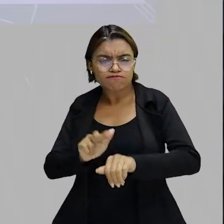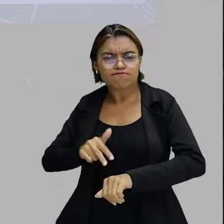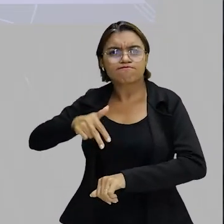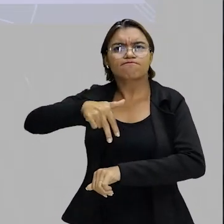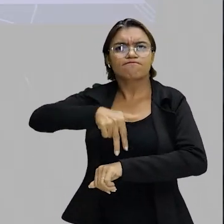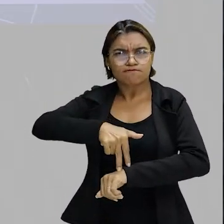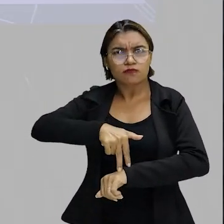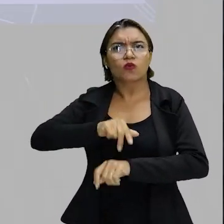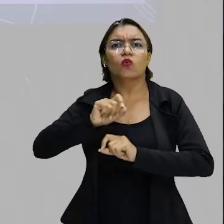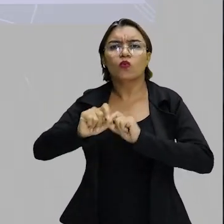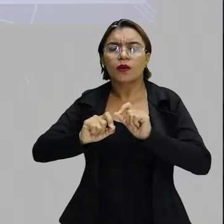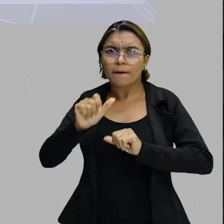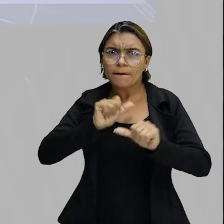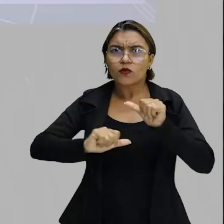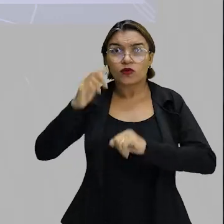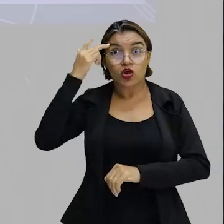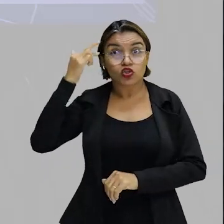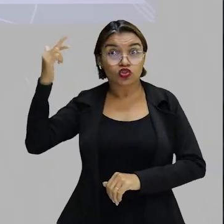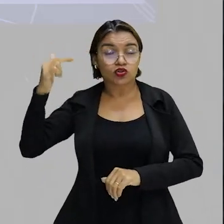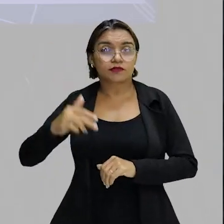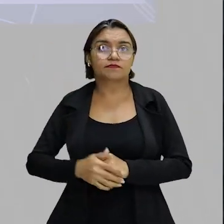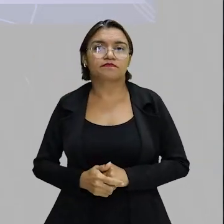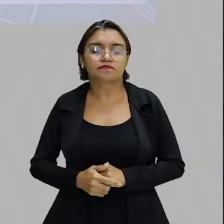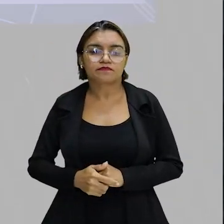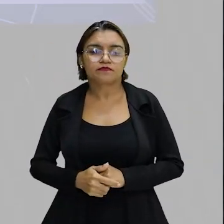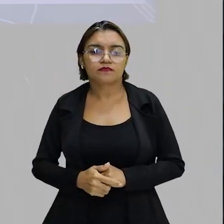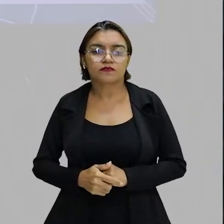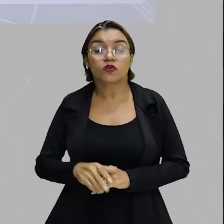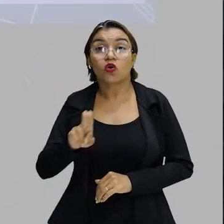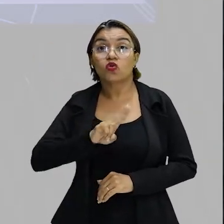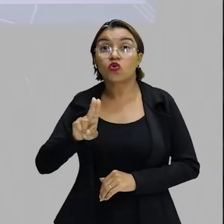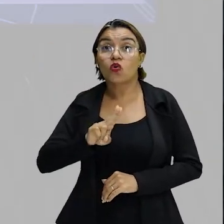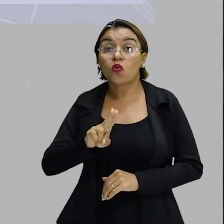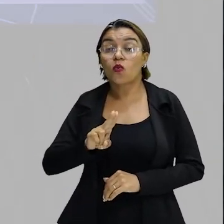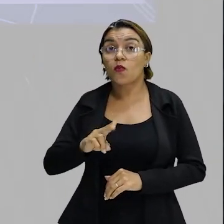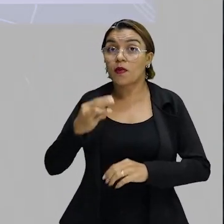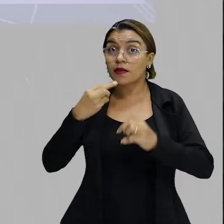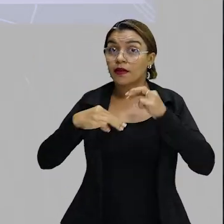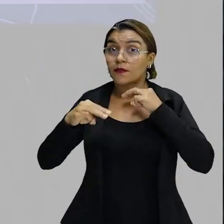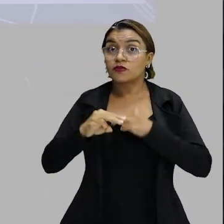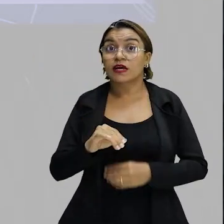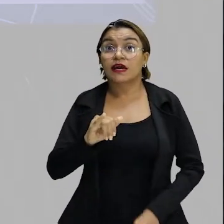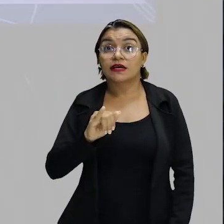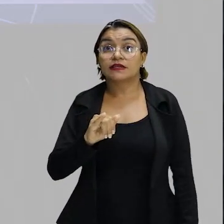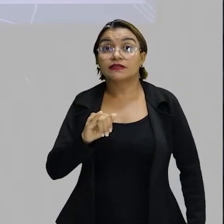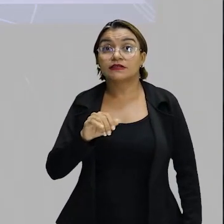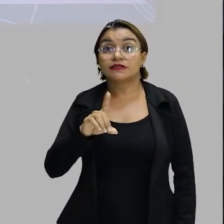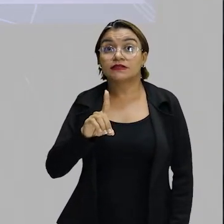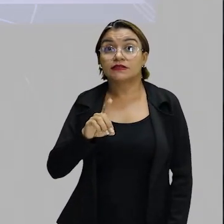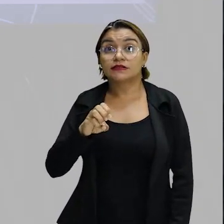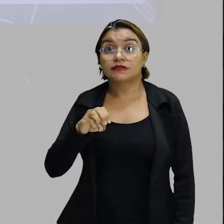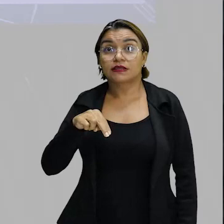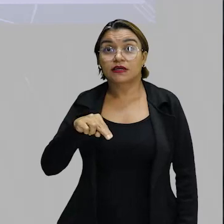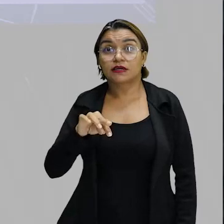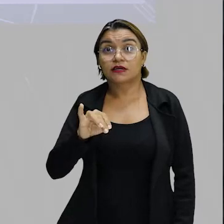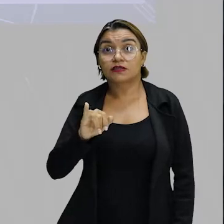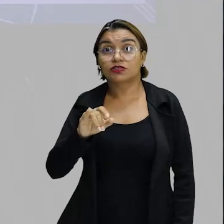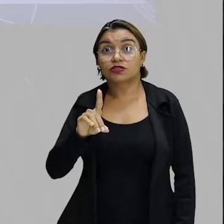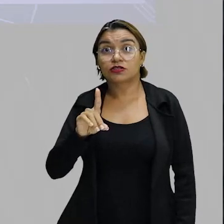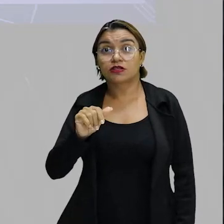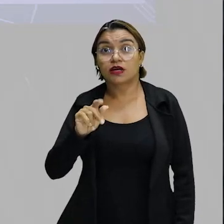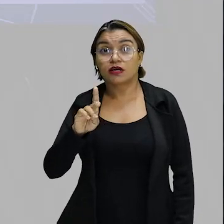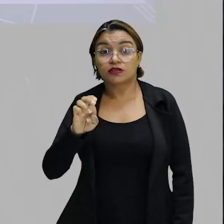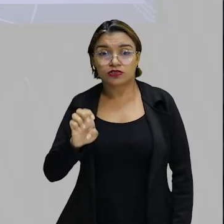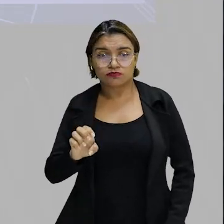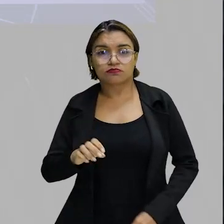nós vamos mudando aí essa história. O nome da música é Identidade e ele nega essa expressão. Vou